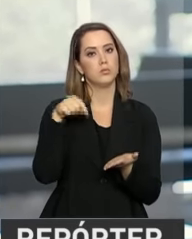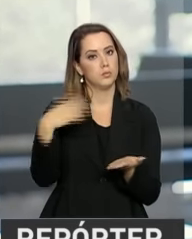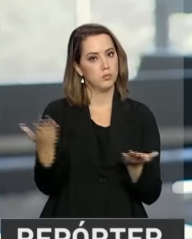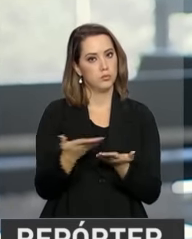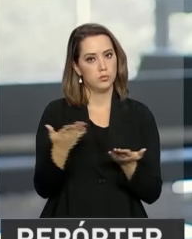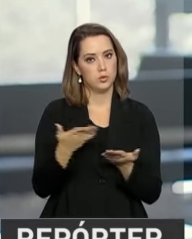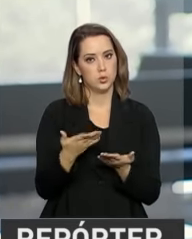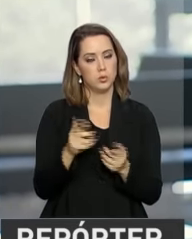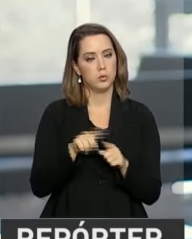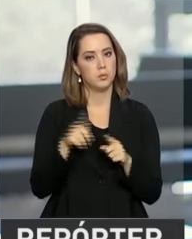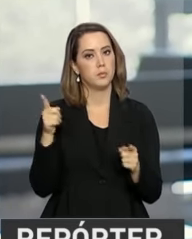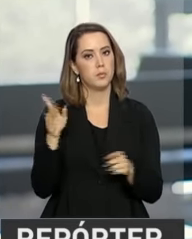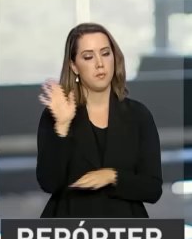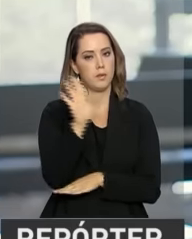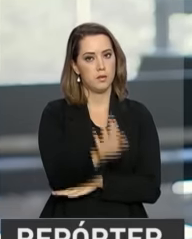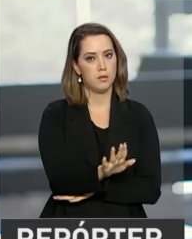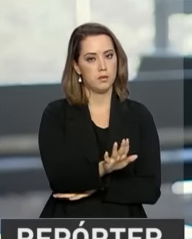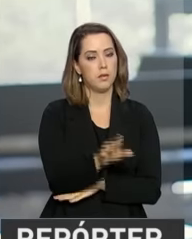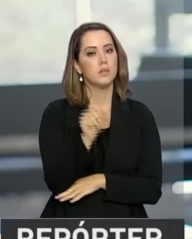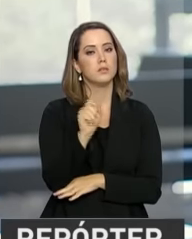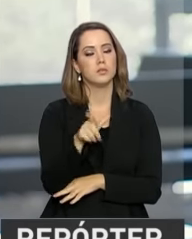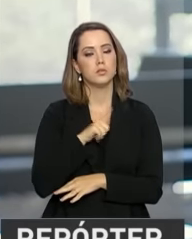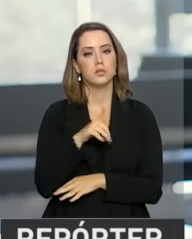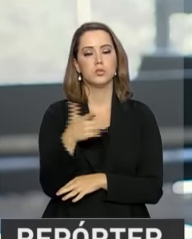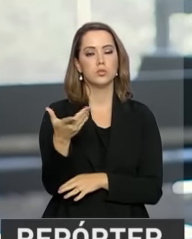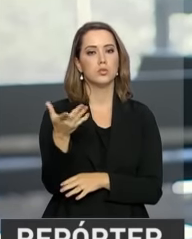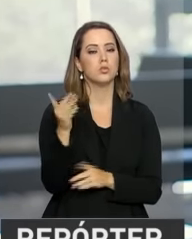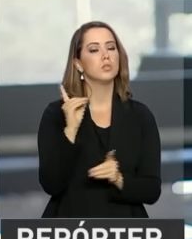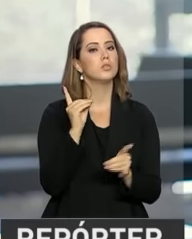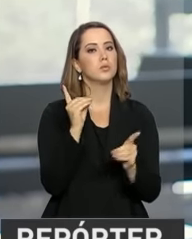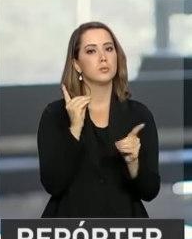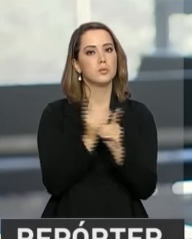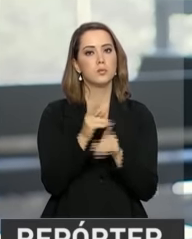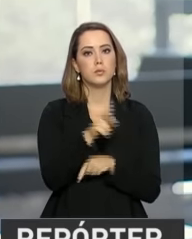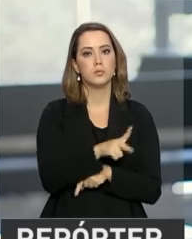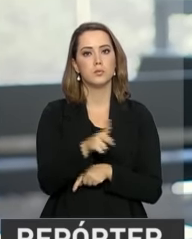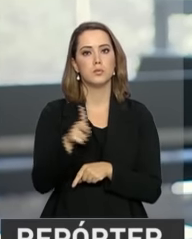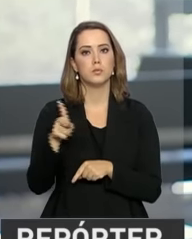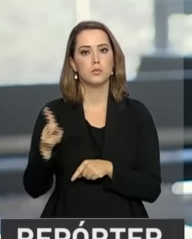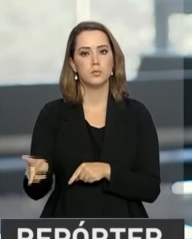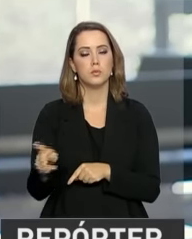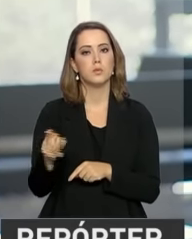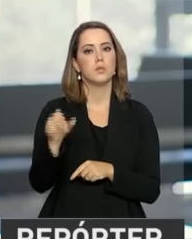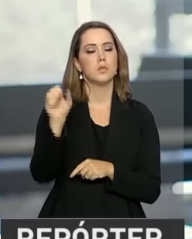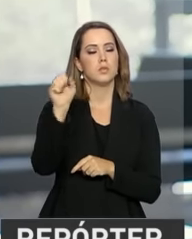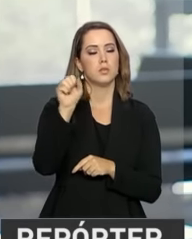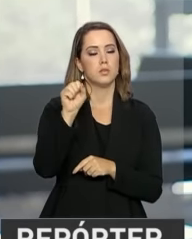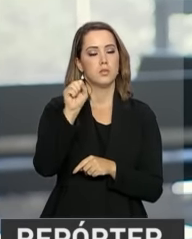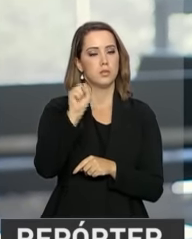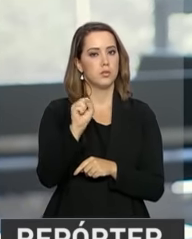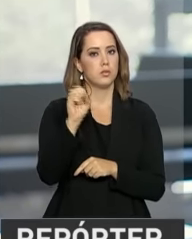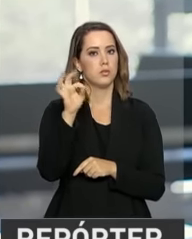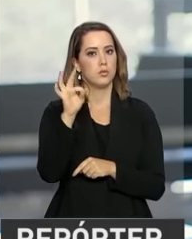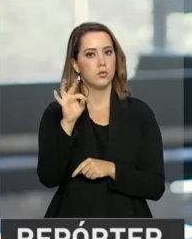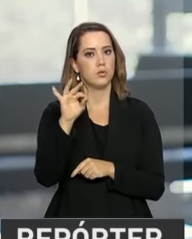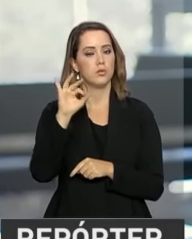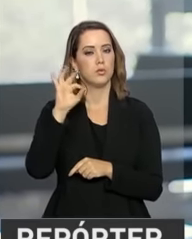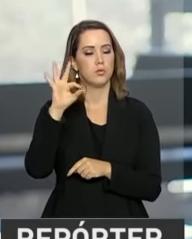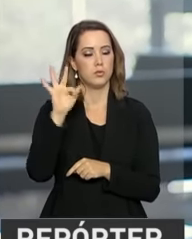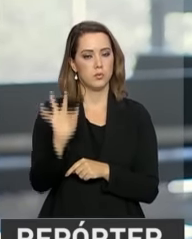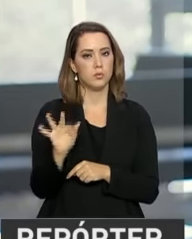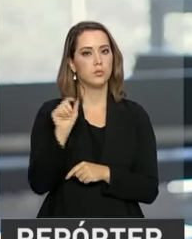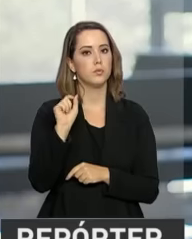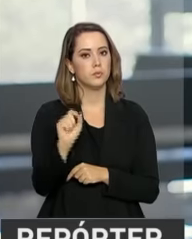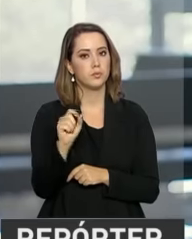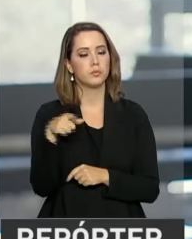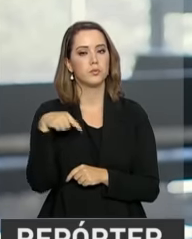às 18 horas aí sim ele recebe o presidente do Supremo Tribunal Federal Ricardo lewandovski aqui no Palácio do Planalto